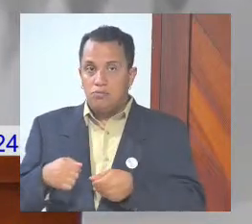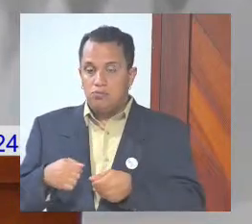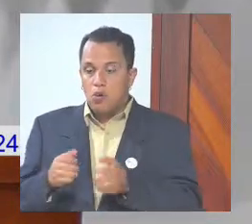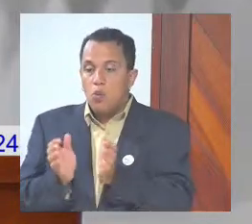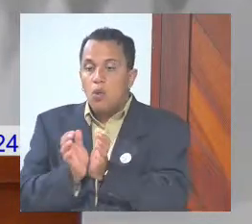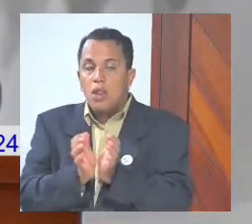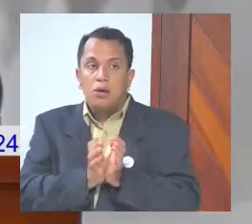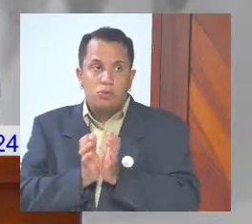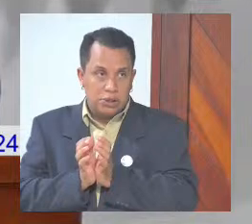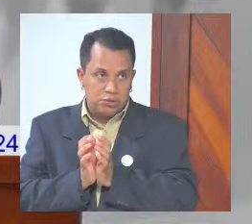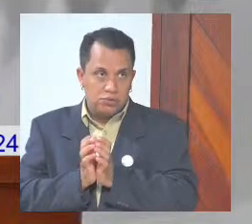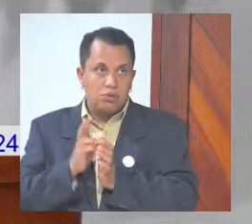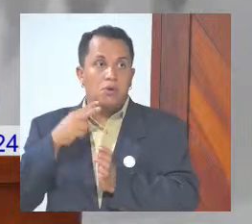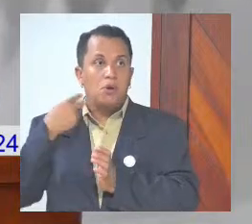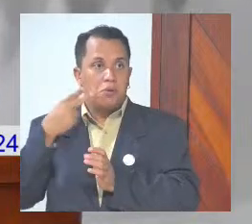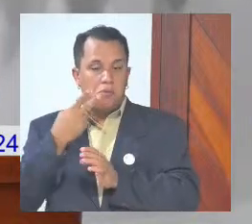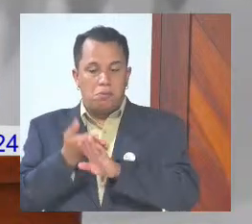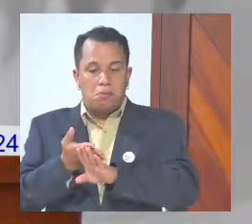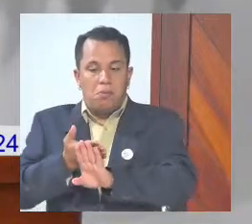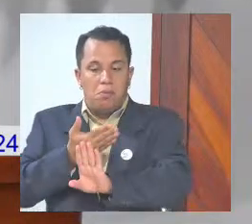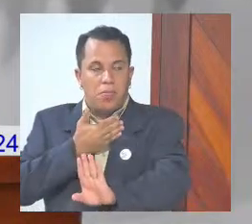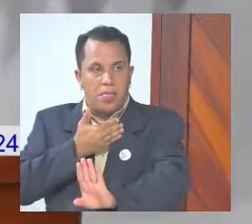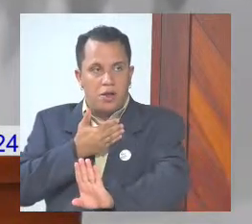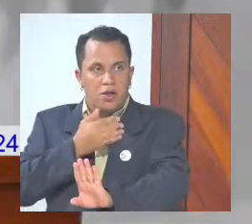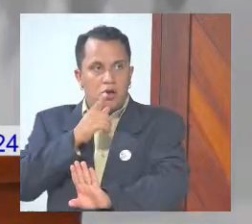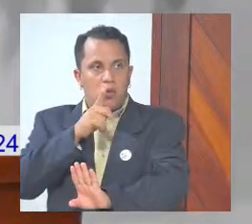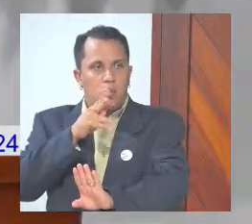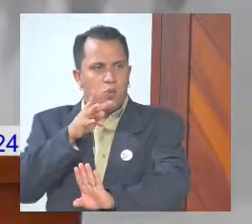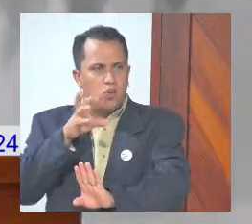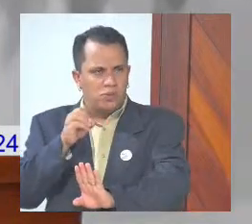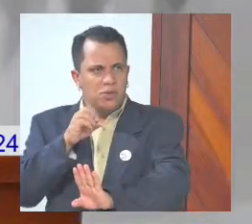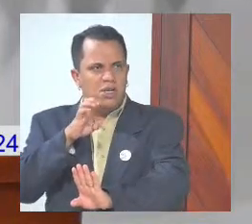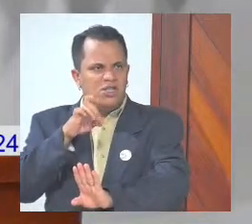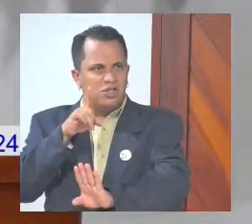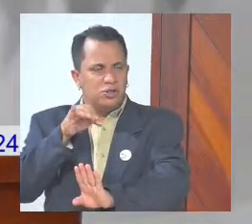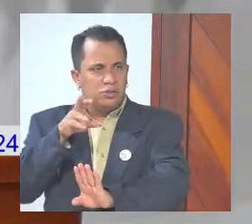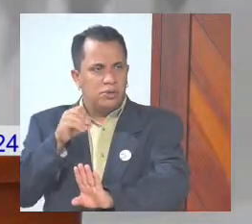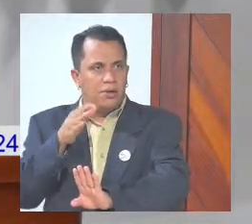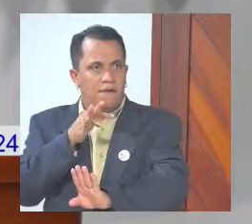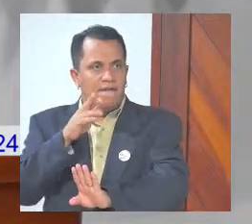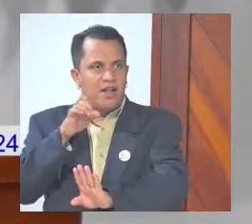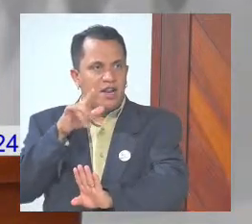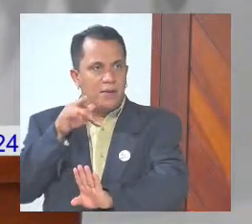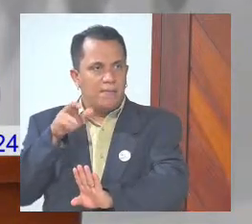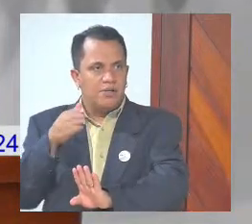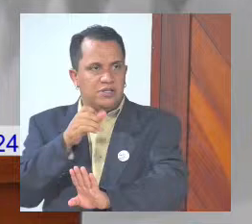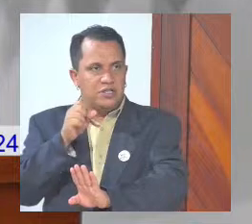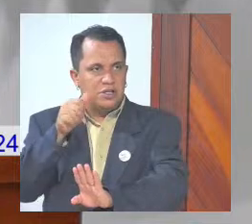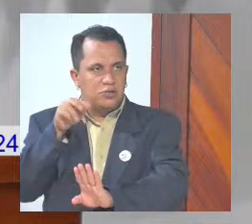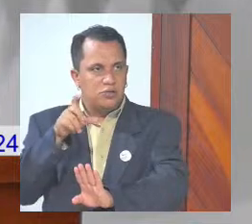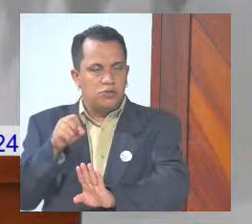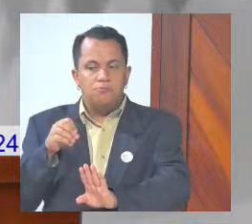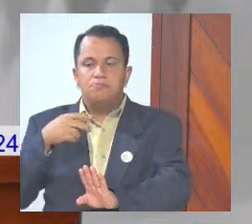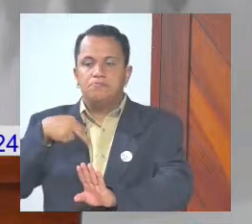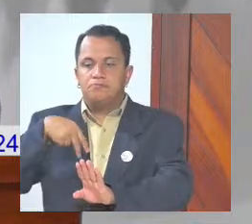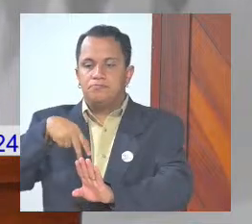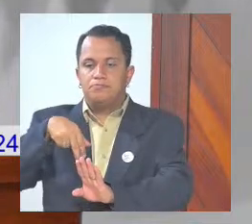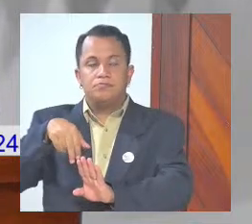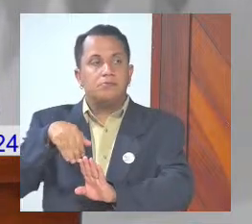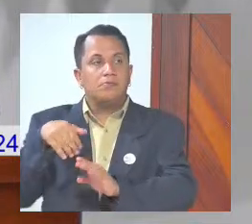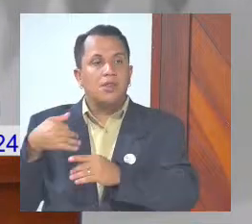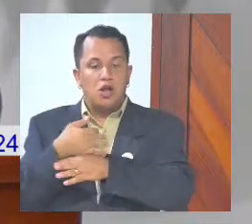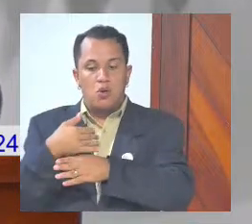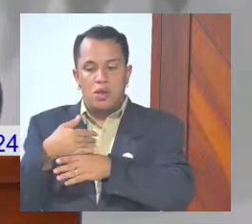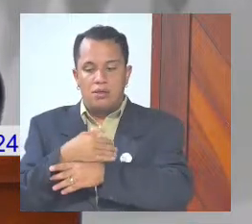uma comissão aqui dos vereadores de oposição, vereador Guto, vereador Ednildo, vereador Felipe, vereador Sandro. Nós saímos em todo o